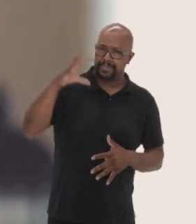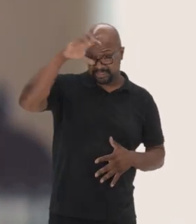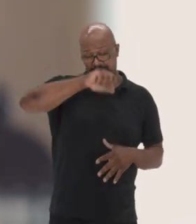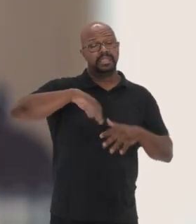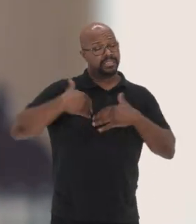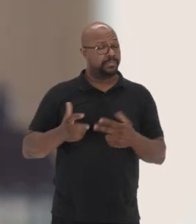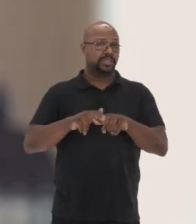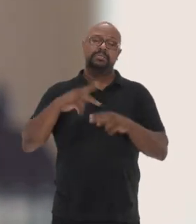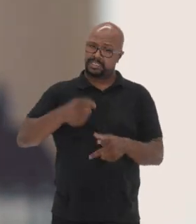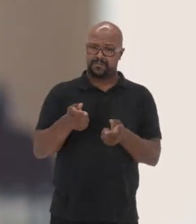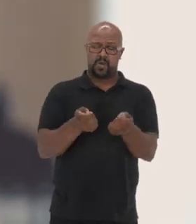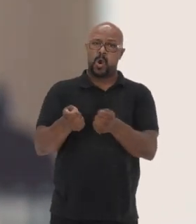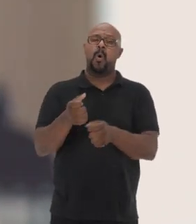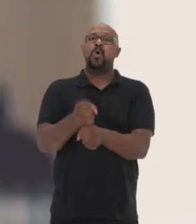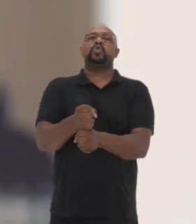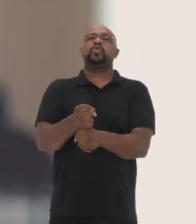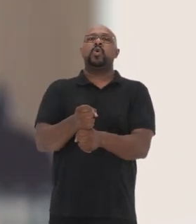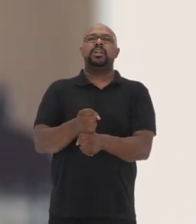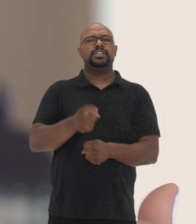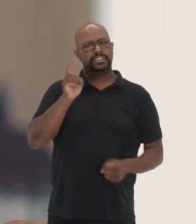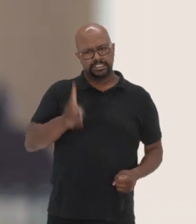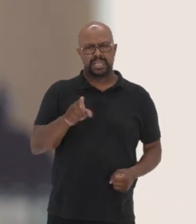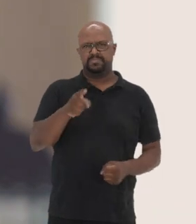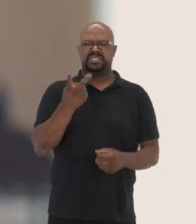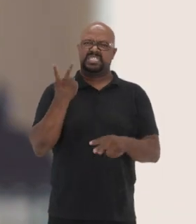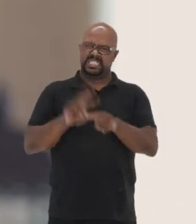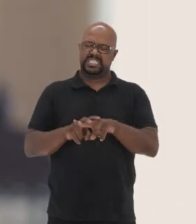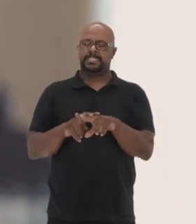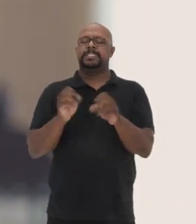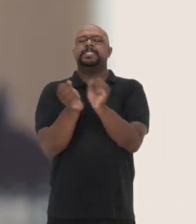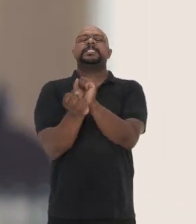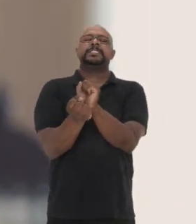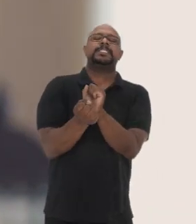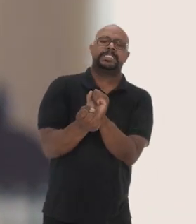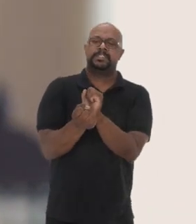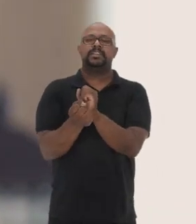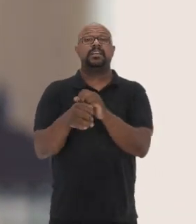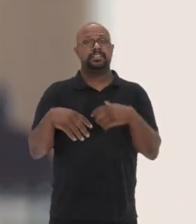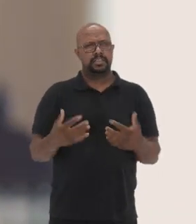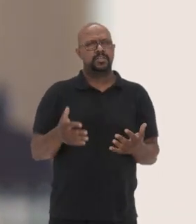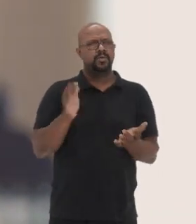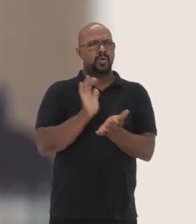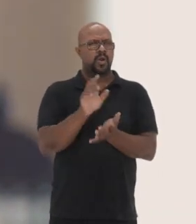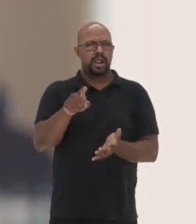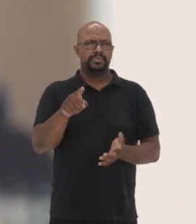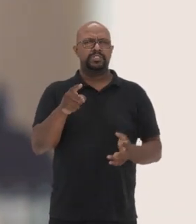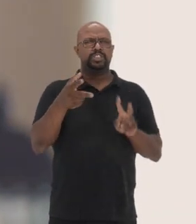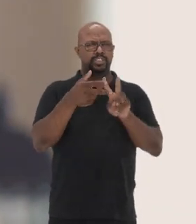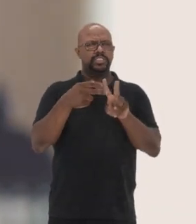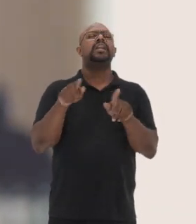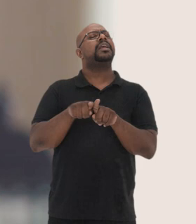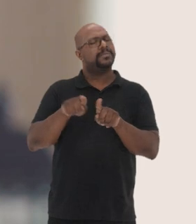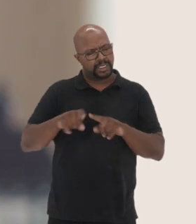precisavam manter os sob controle sempre agrilhoados né dessa forma os indígenas foram escravizados também